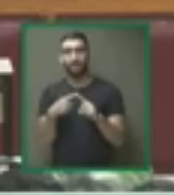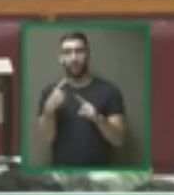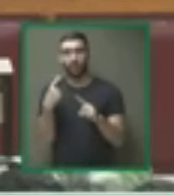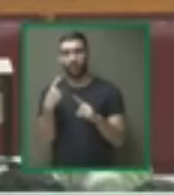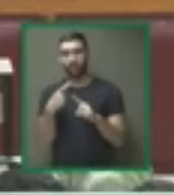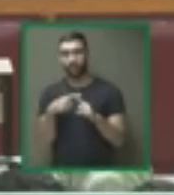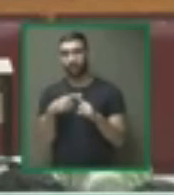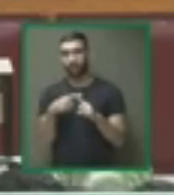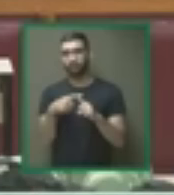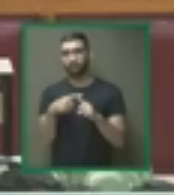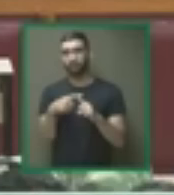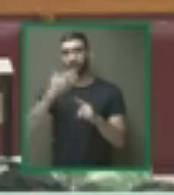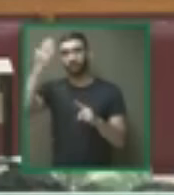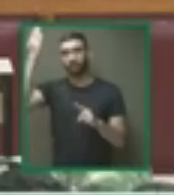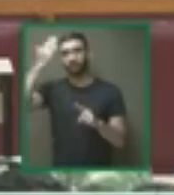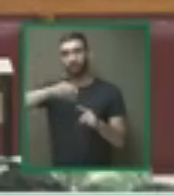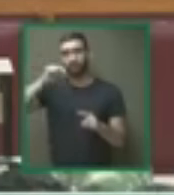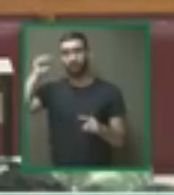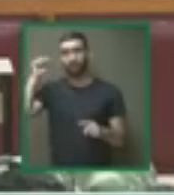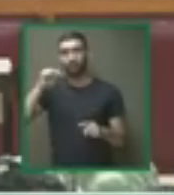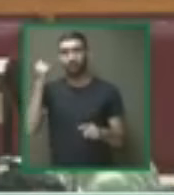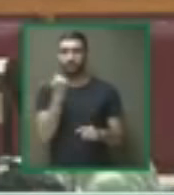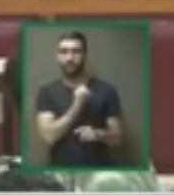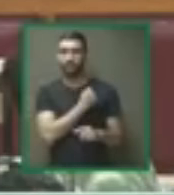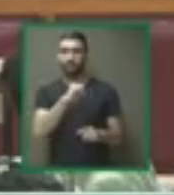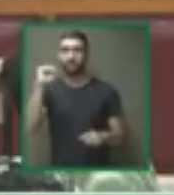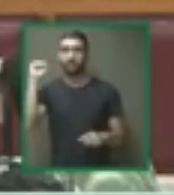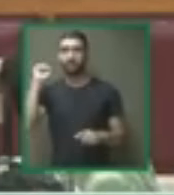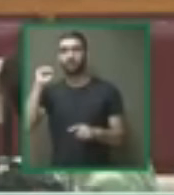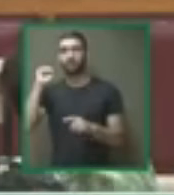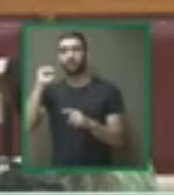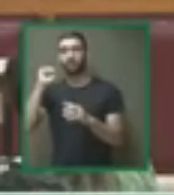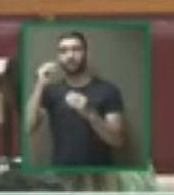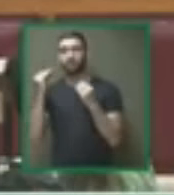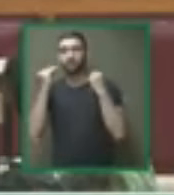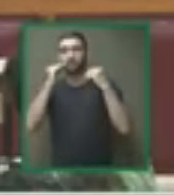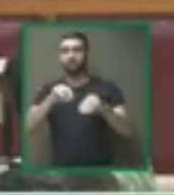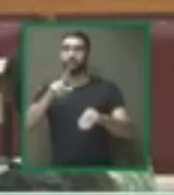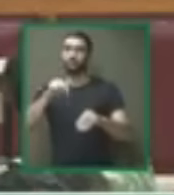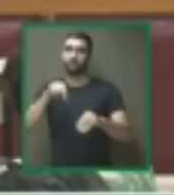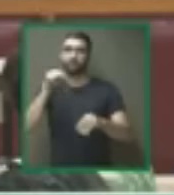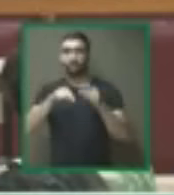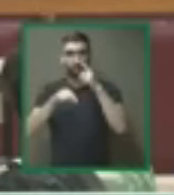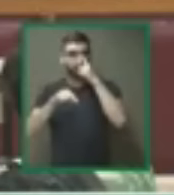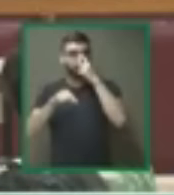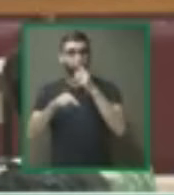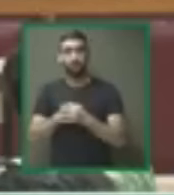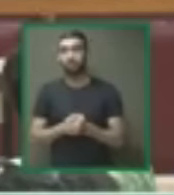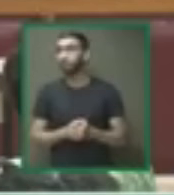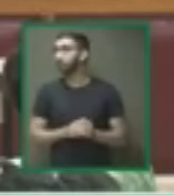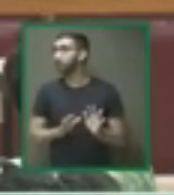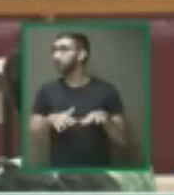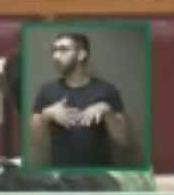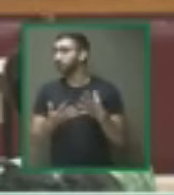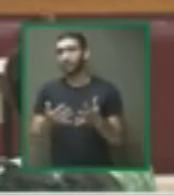porque as provas que a defesa poderia trazer são essas, tá? Então, eu,